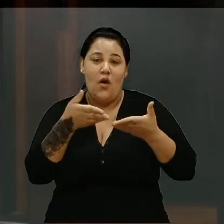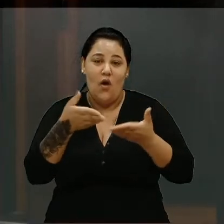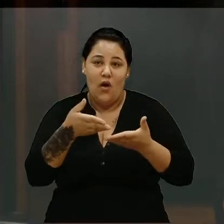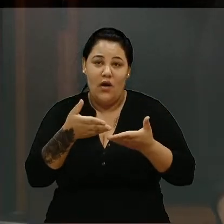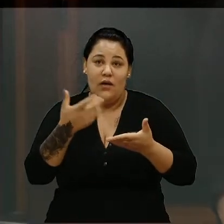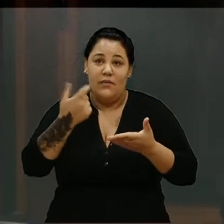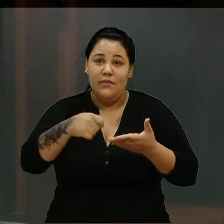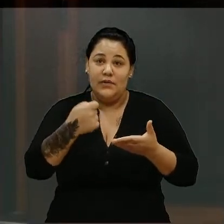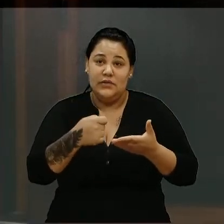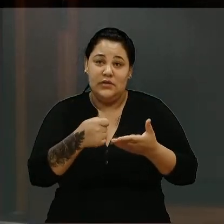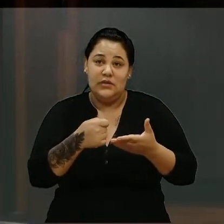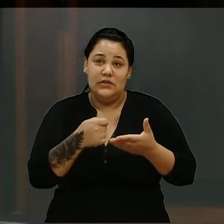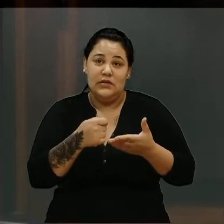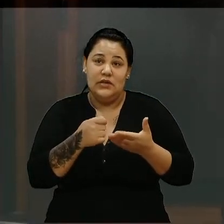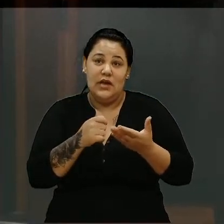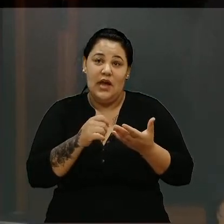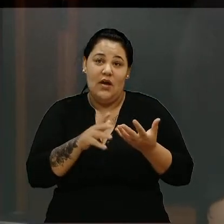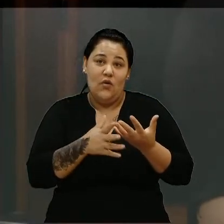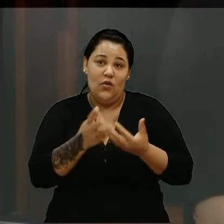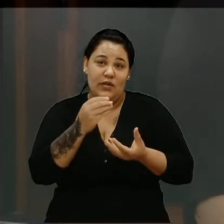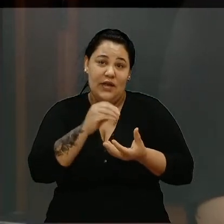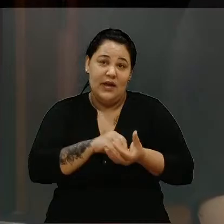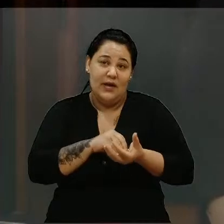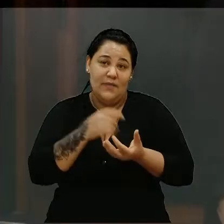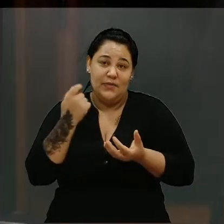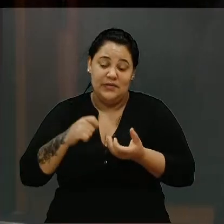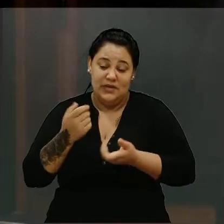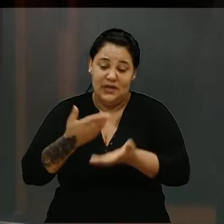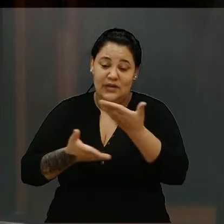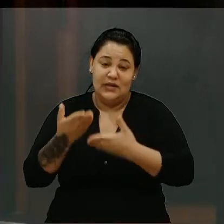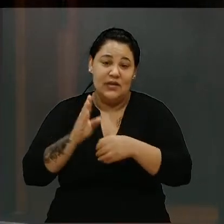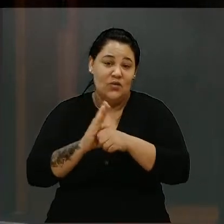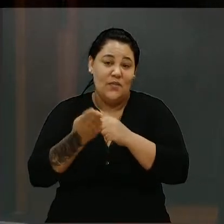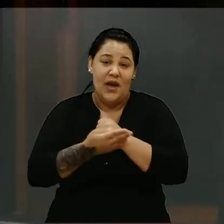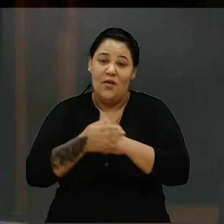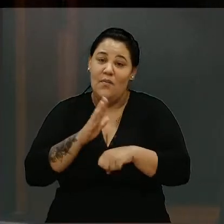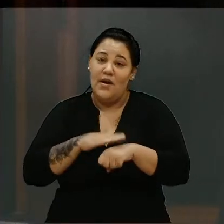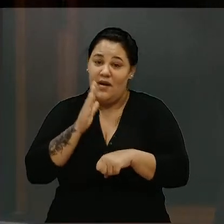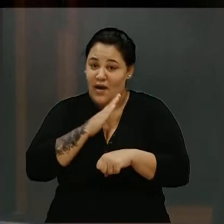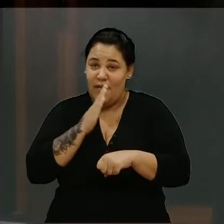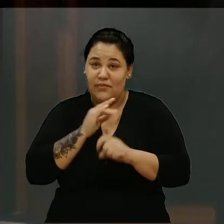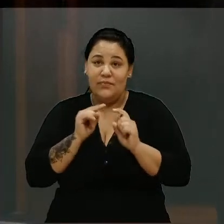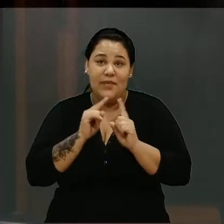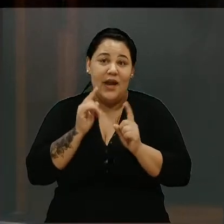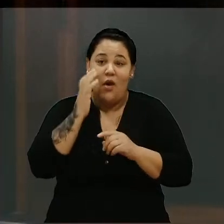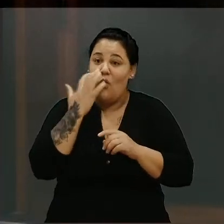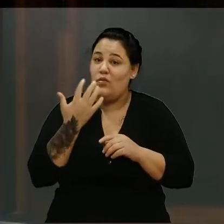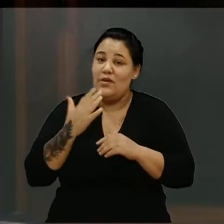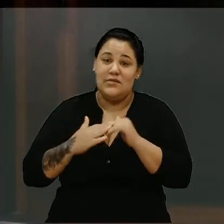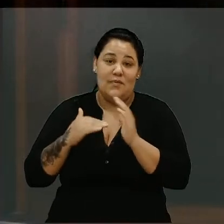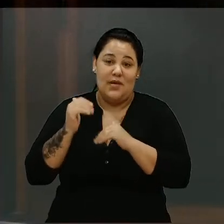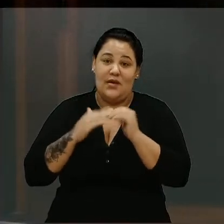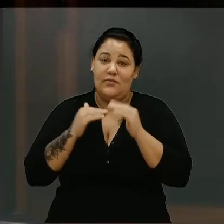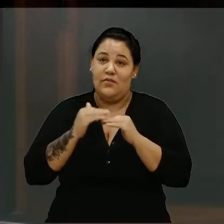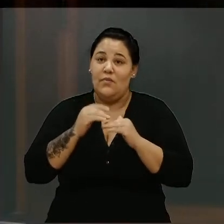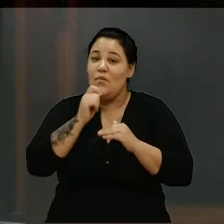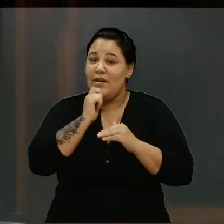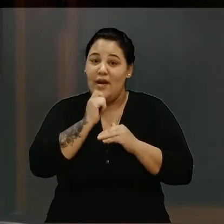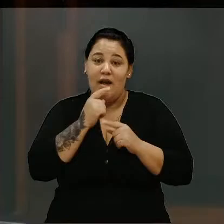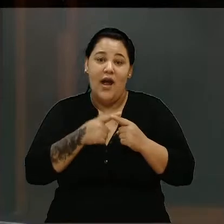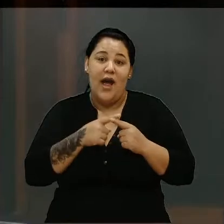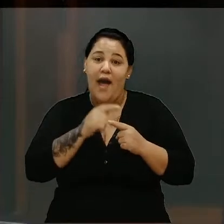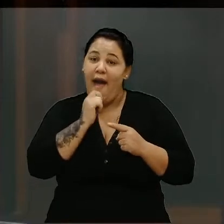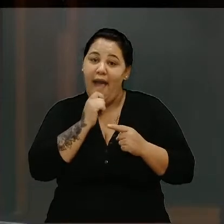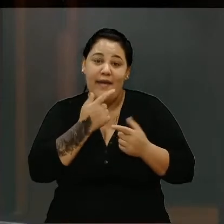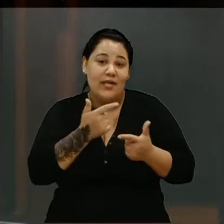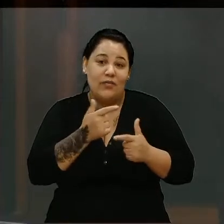uma periodicidade maior na prestação de serviço nos bairros, por exemplo. Mas isso não acontece na prática porque a gente ainda não tem condições, isso dito